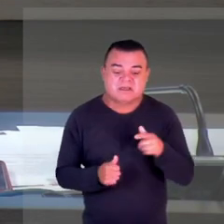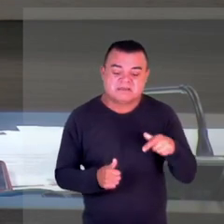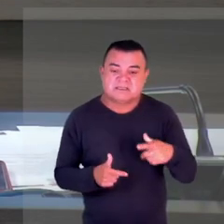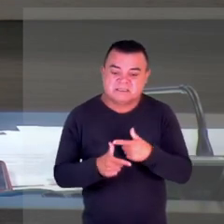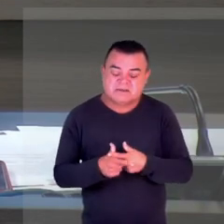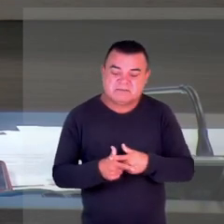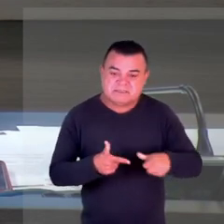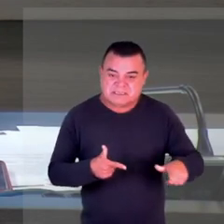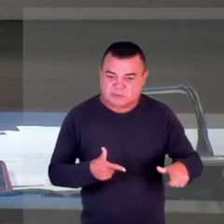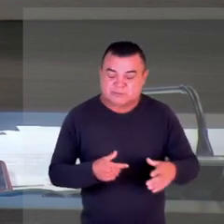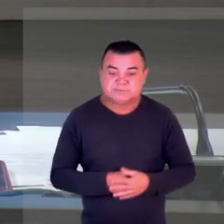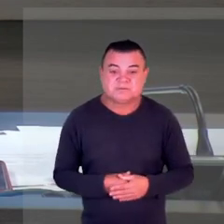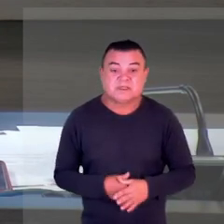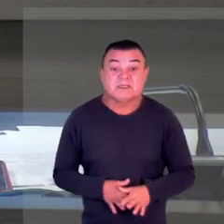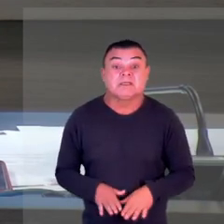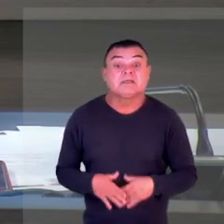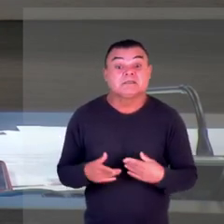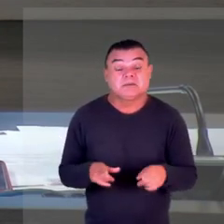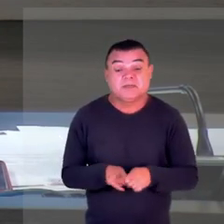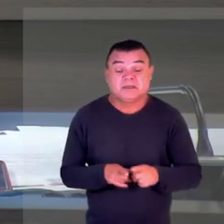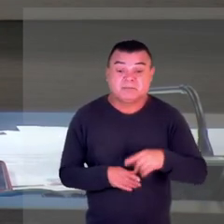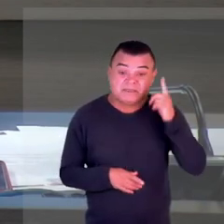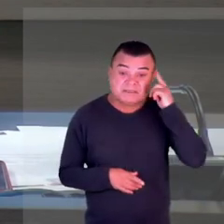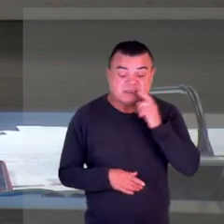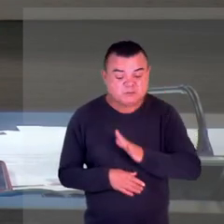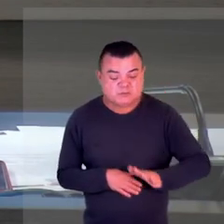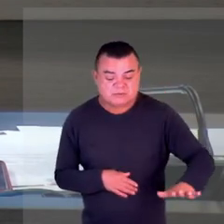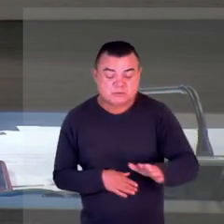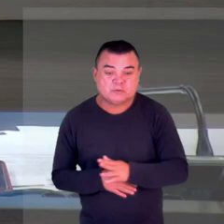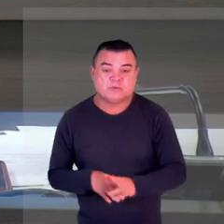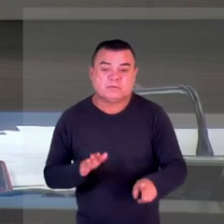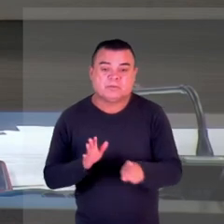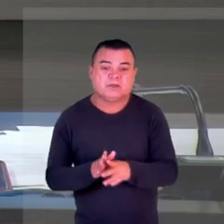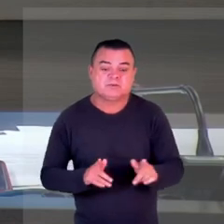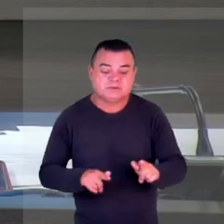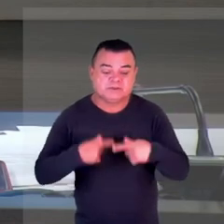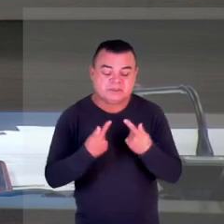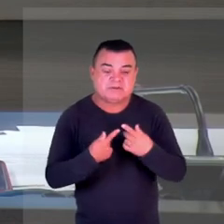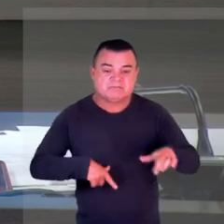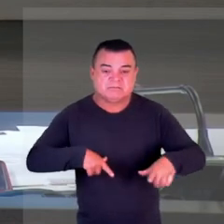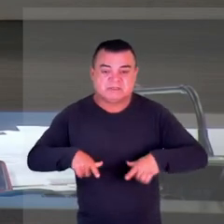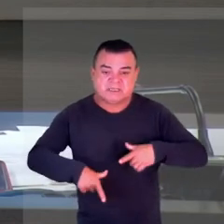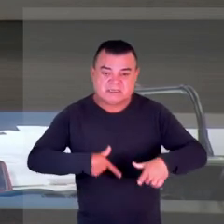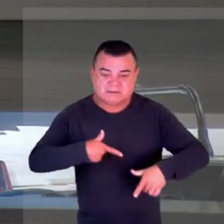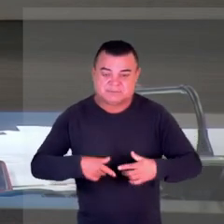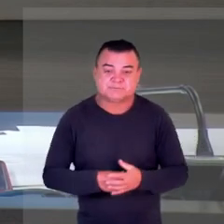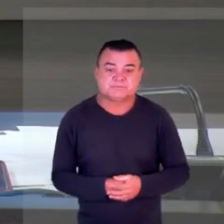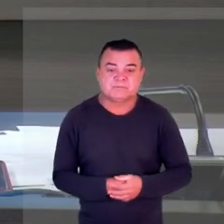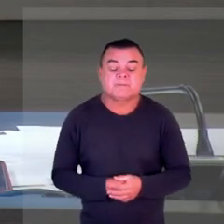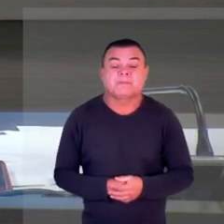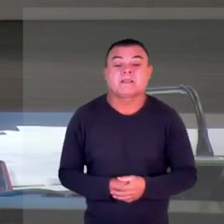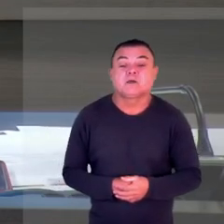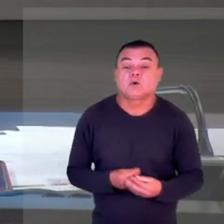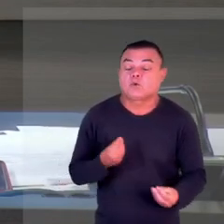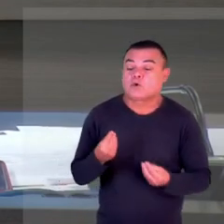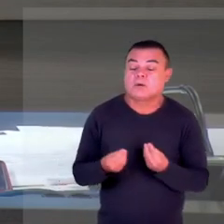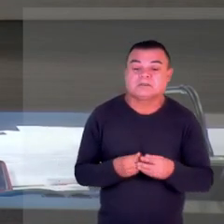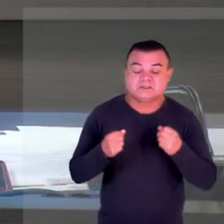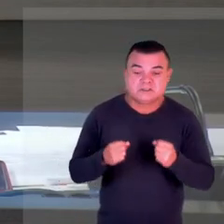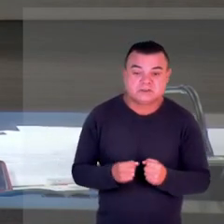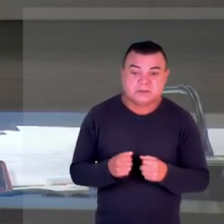pensado no âmbito do próprio GT para proposições ao ao cnmp né como é que a gente pode